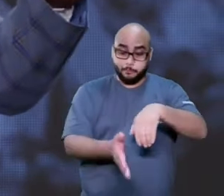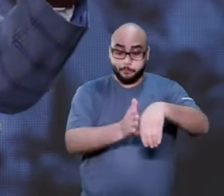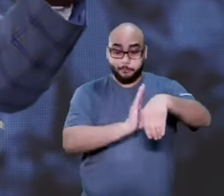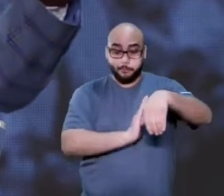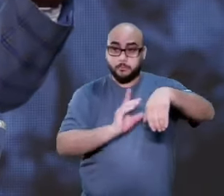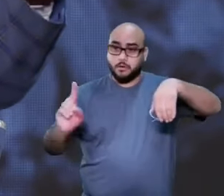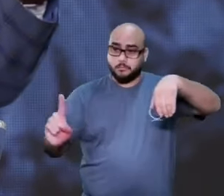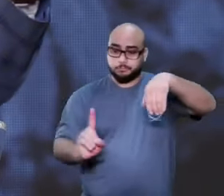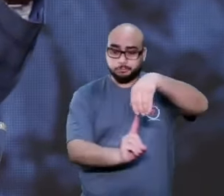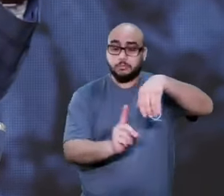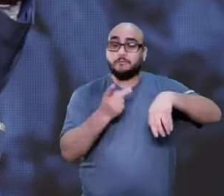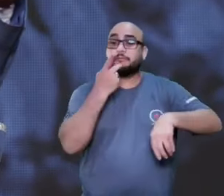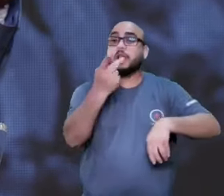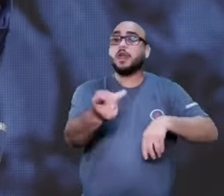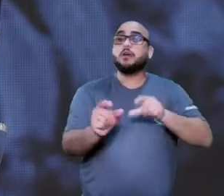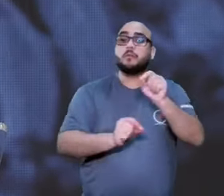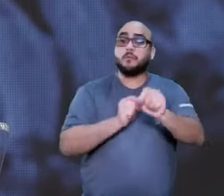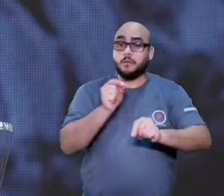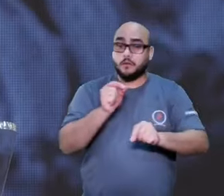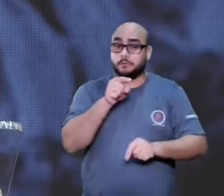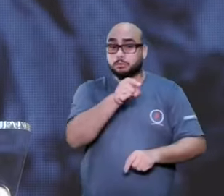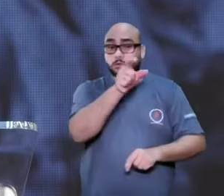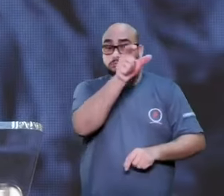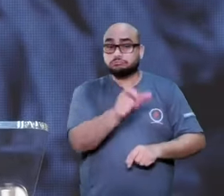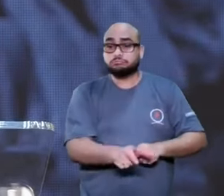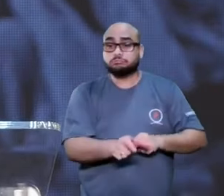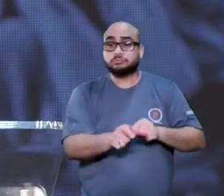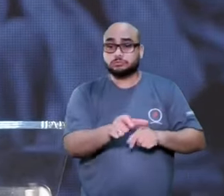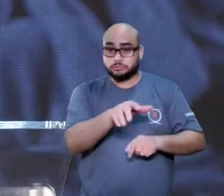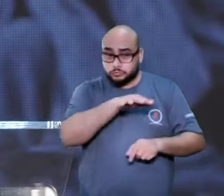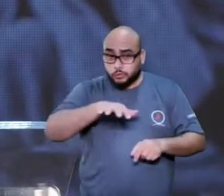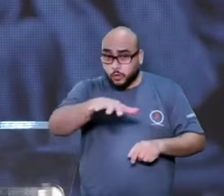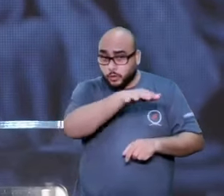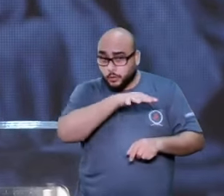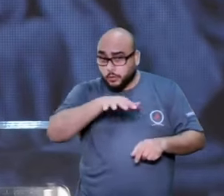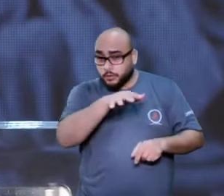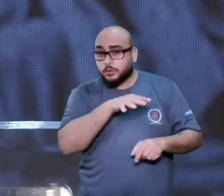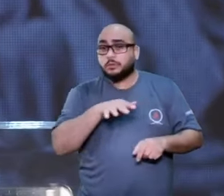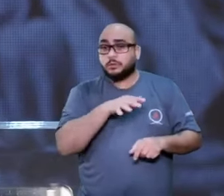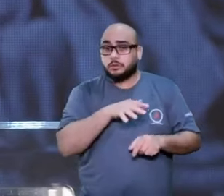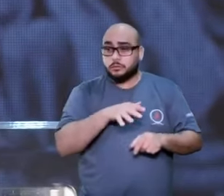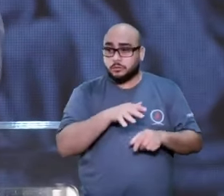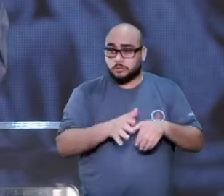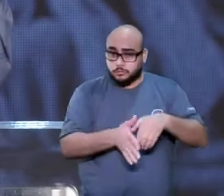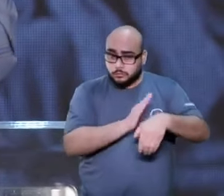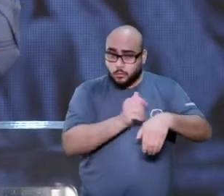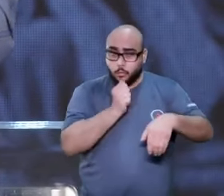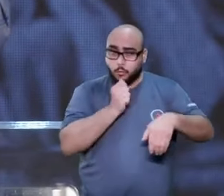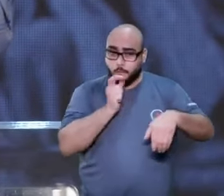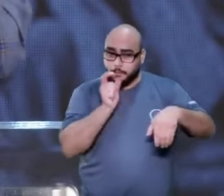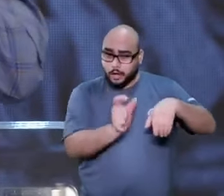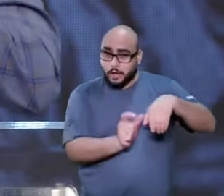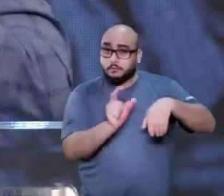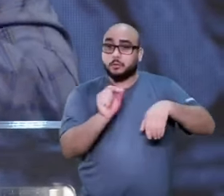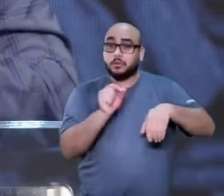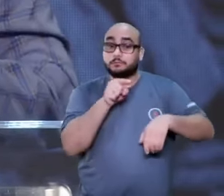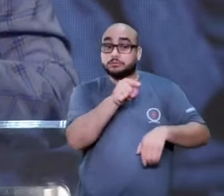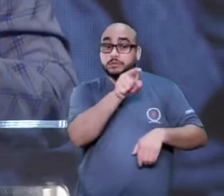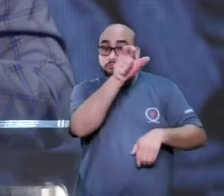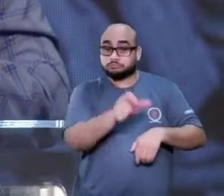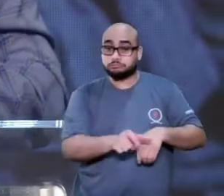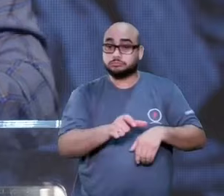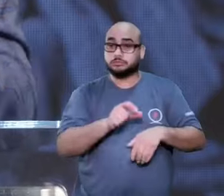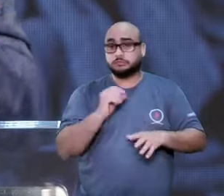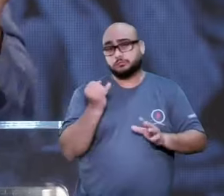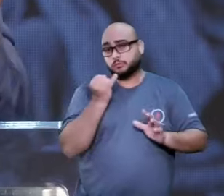tirar de forma pluralizada o verbo está no singular ele não importa quem vai remover a